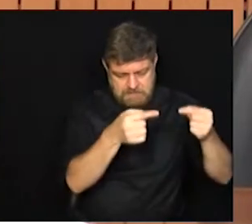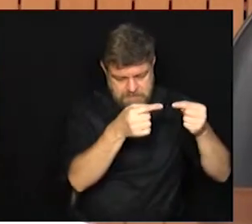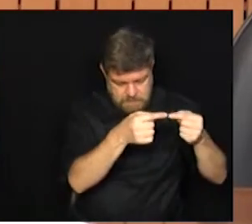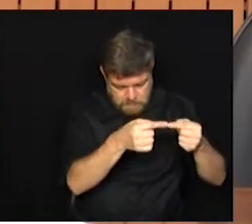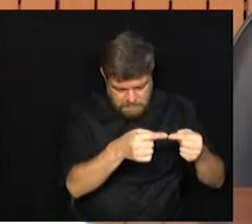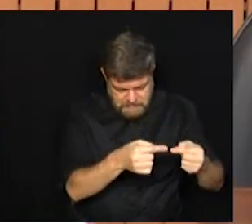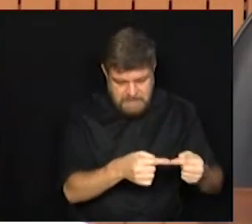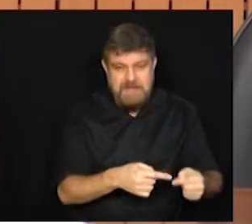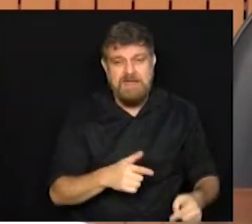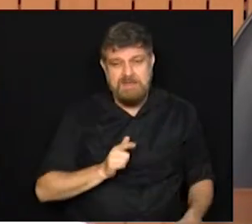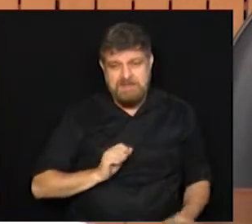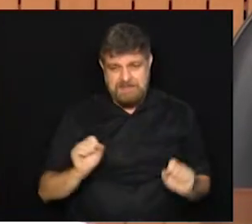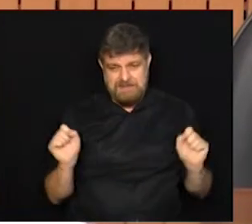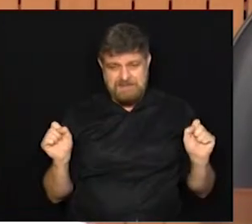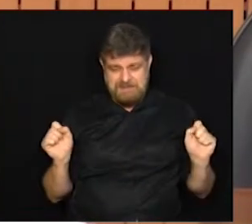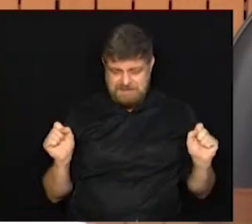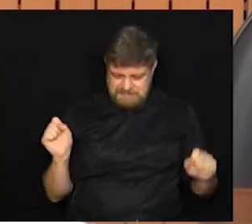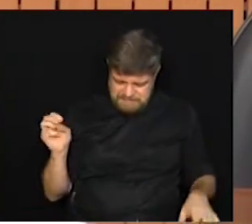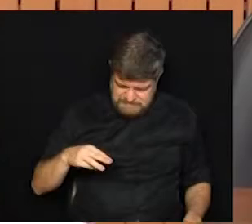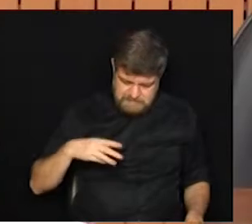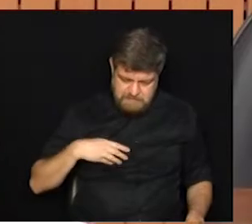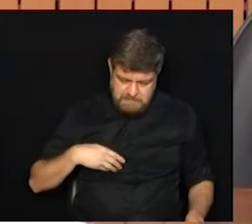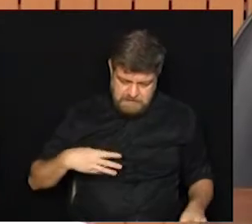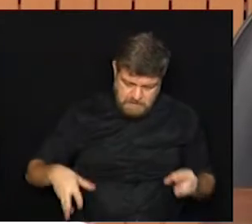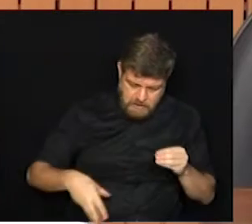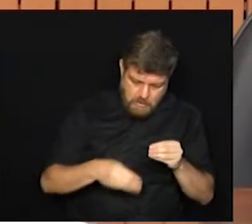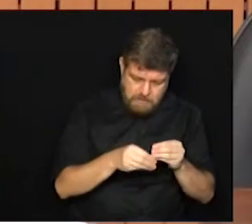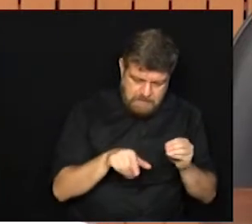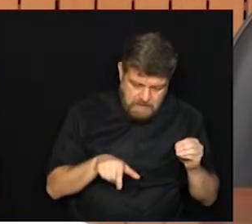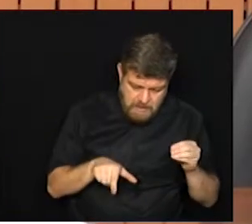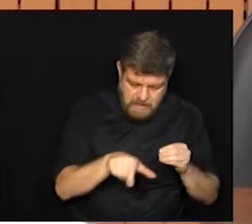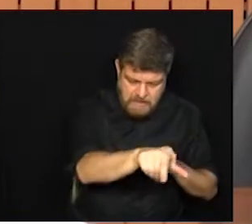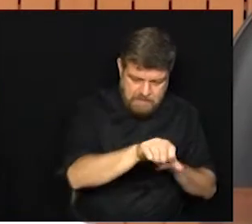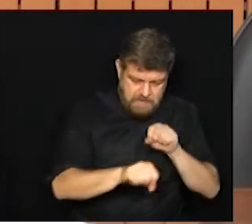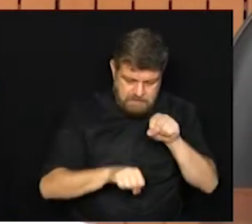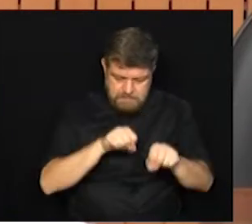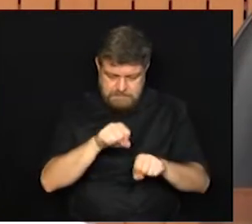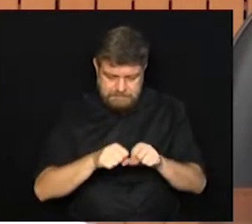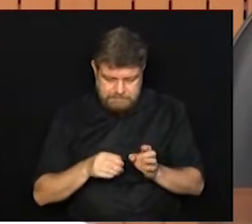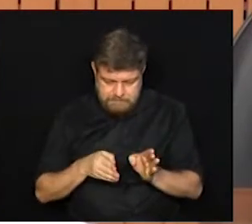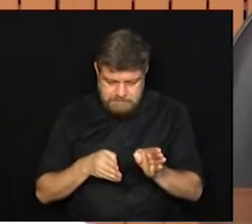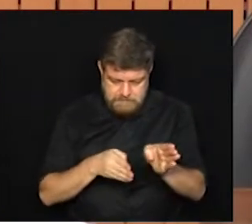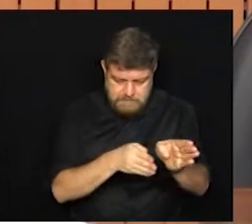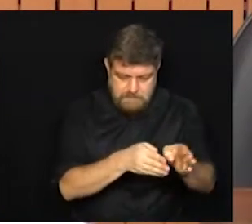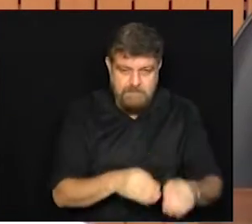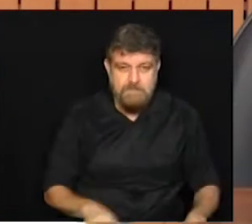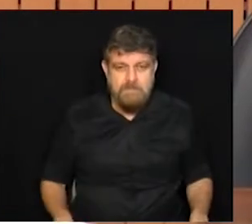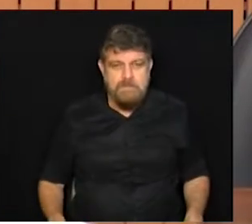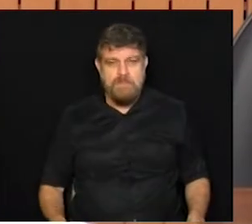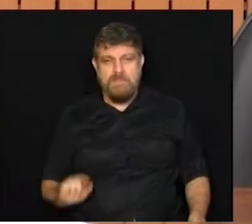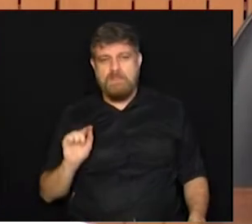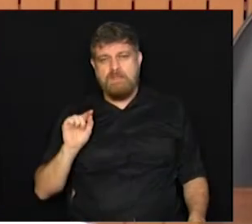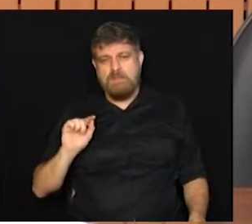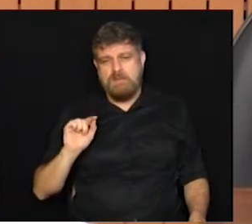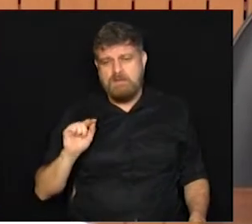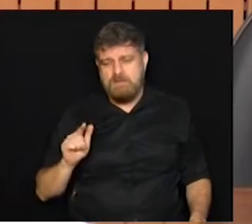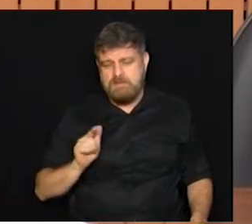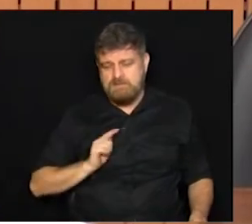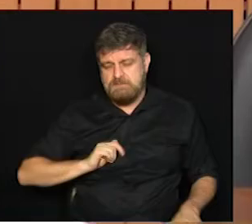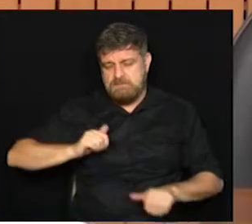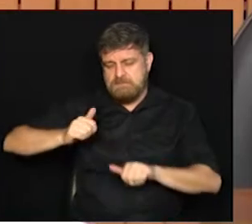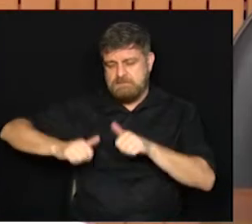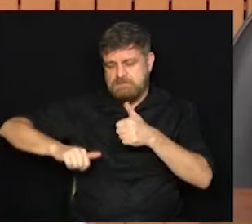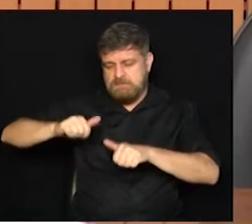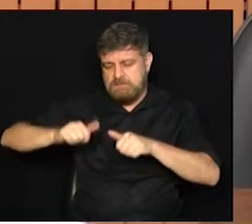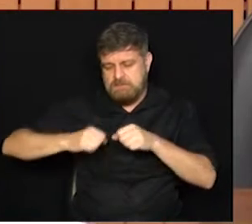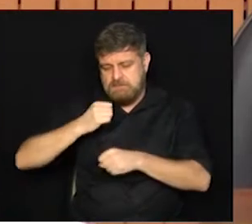poder acoplar ali uma ciclovia. E que isso estava sendo, inclusive, analisado, isso foi